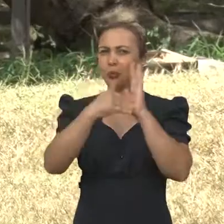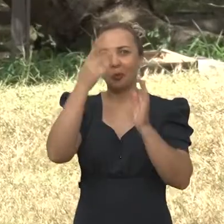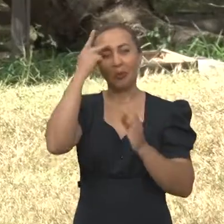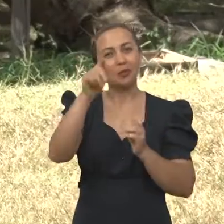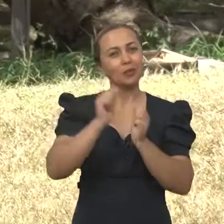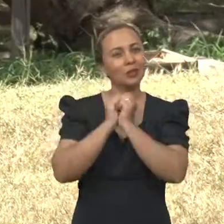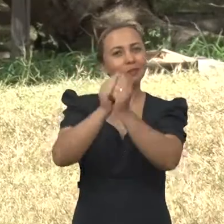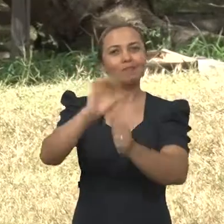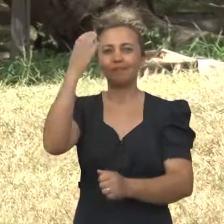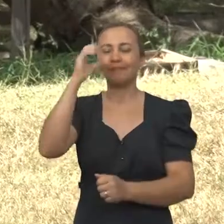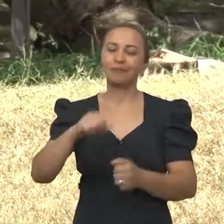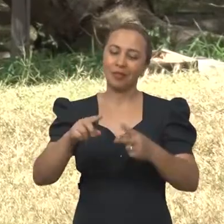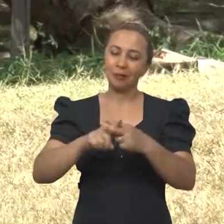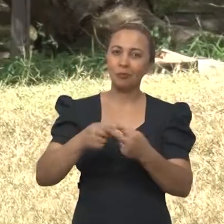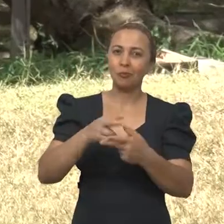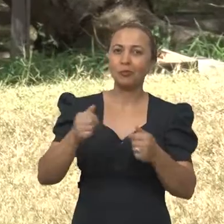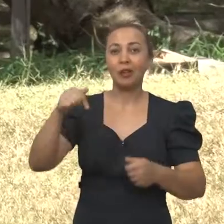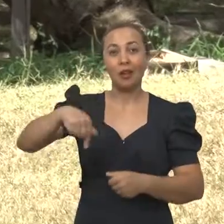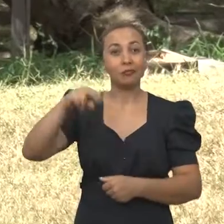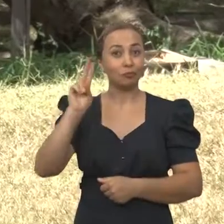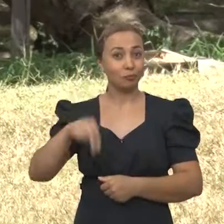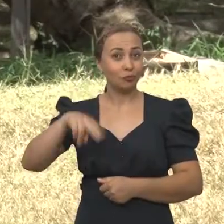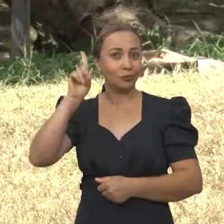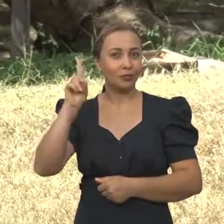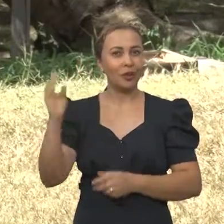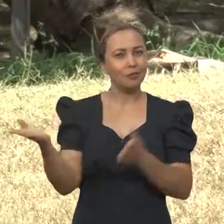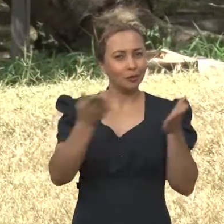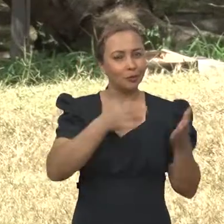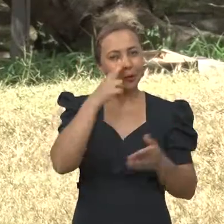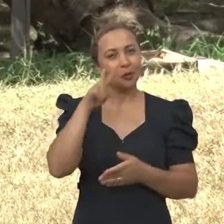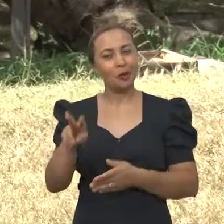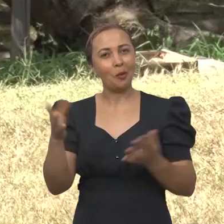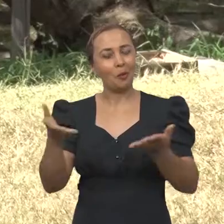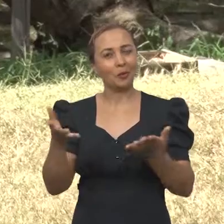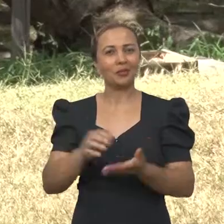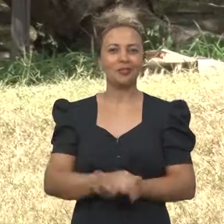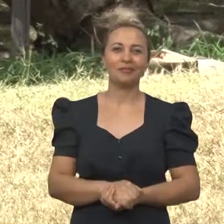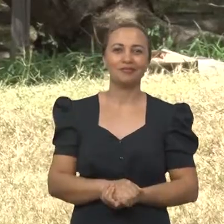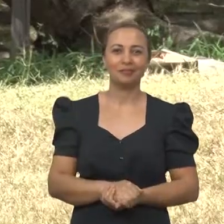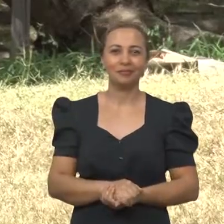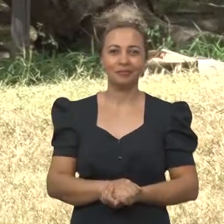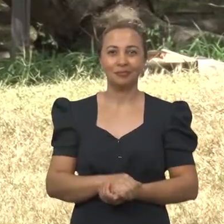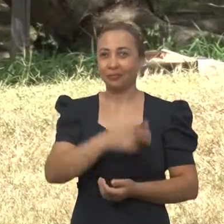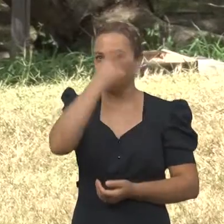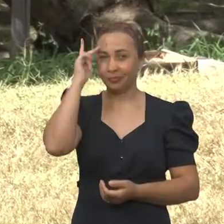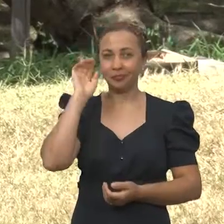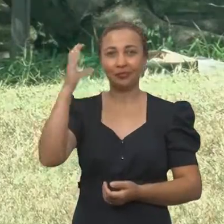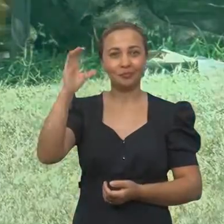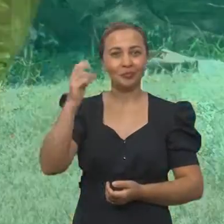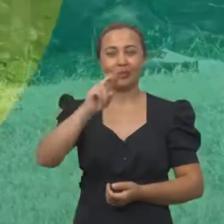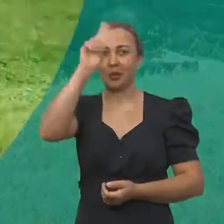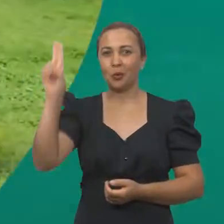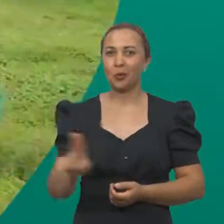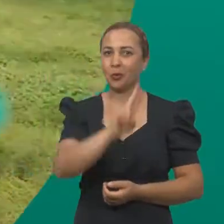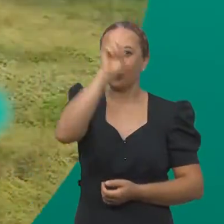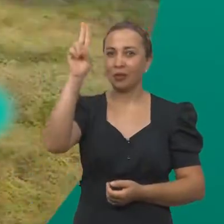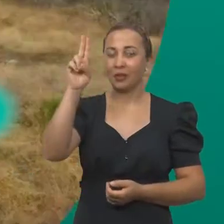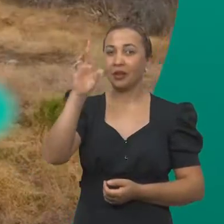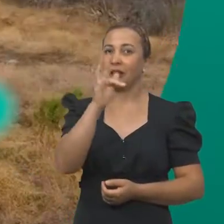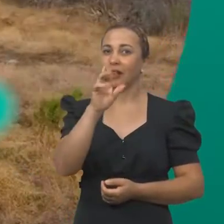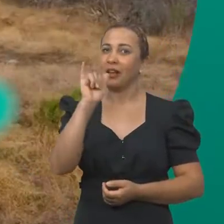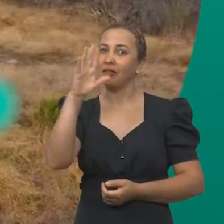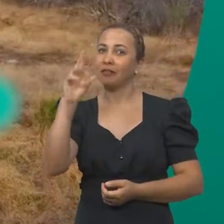nordestinas. Tudo para você acompanhar a ciência que é produzida no Nordeste. Vem com a gente conferir o que tem para hoje. Cientistas